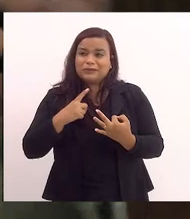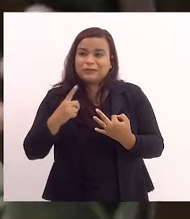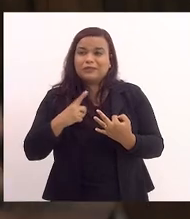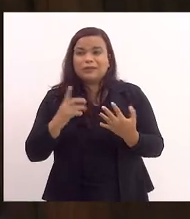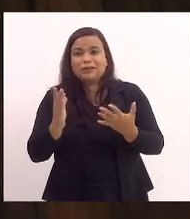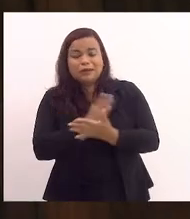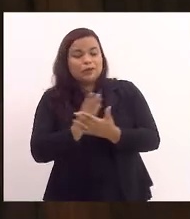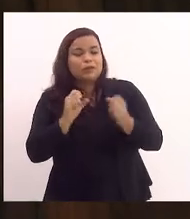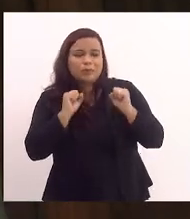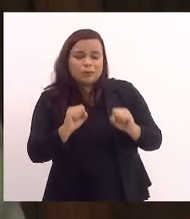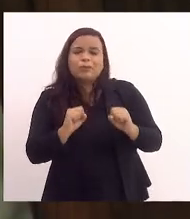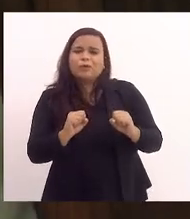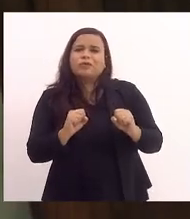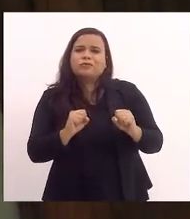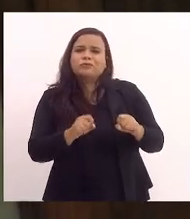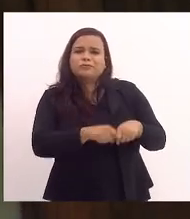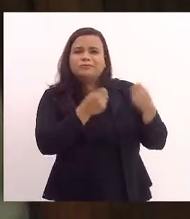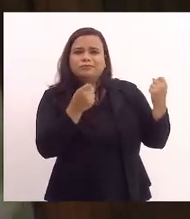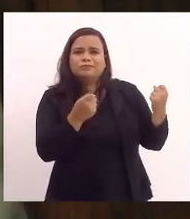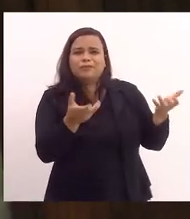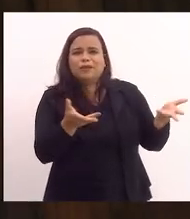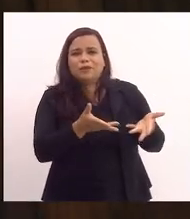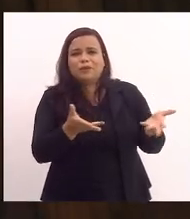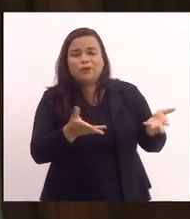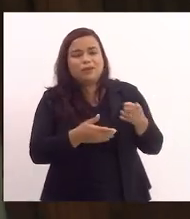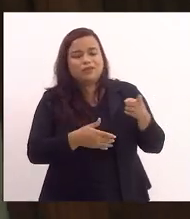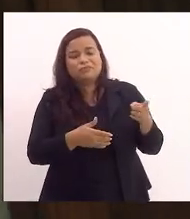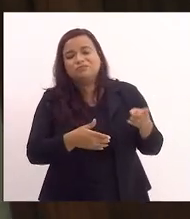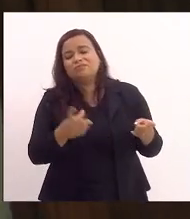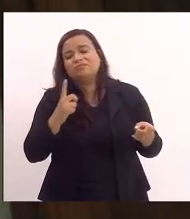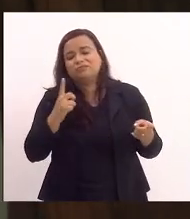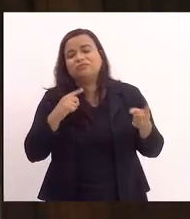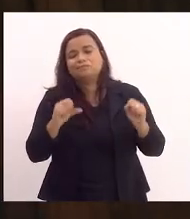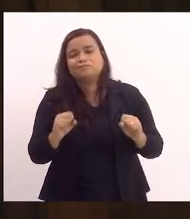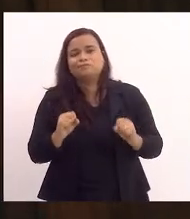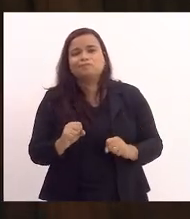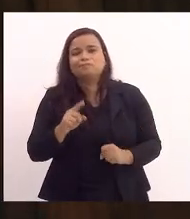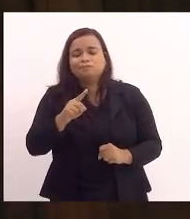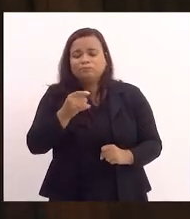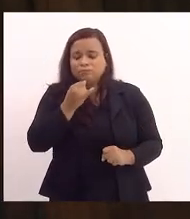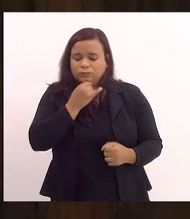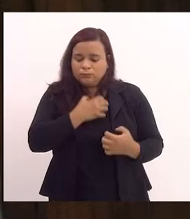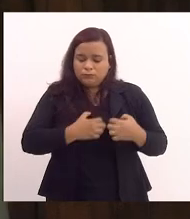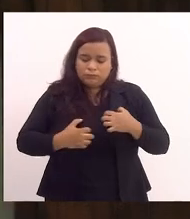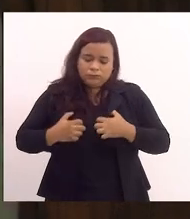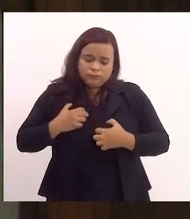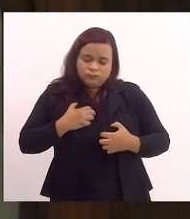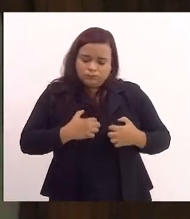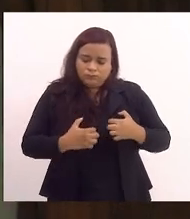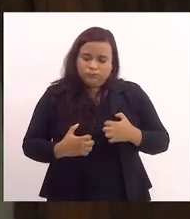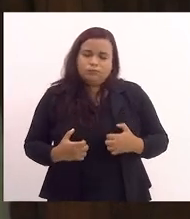pode estar sendo destruída nesse exato momento, agora. Isso é muito triste.